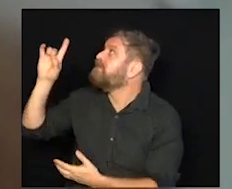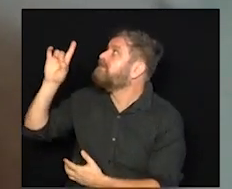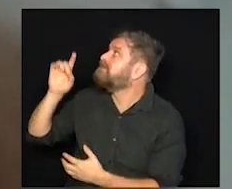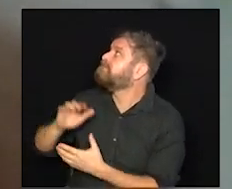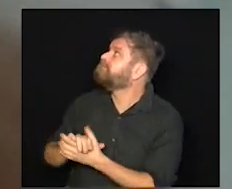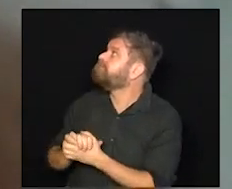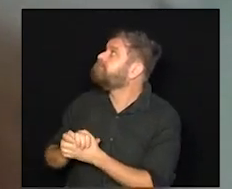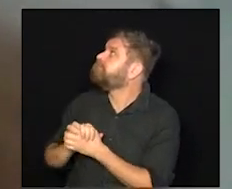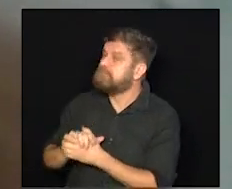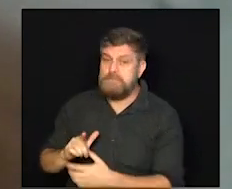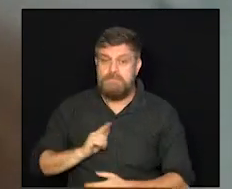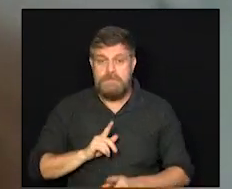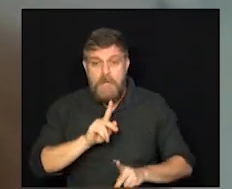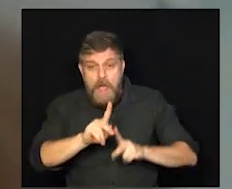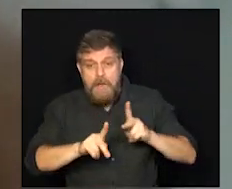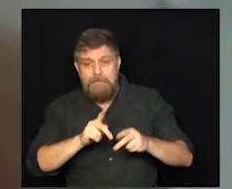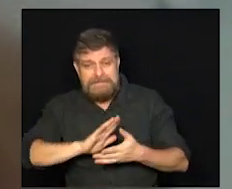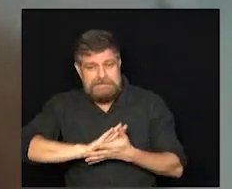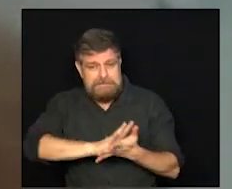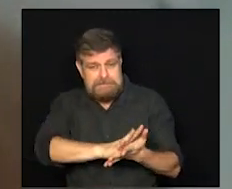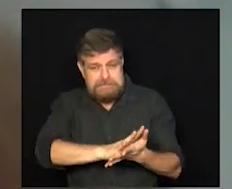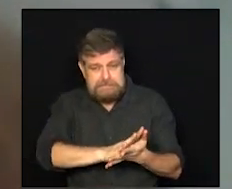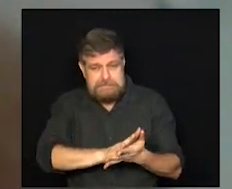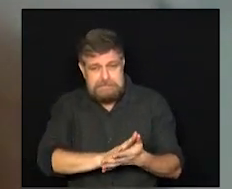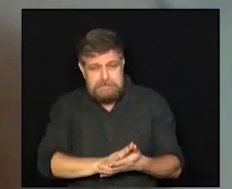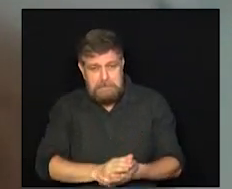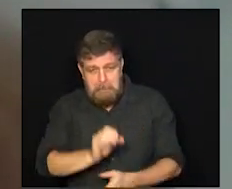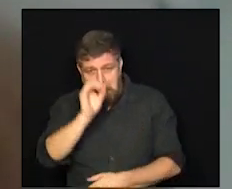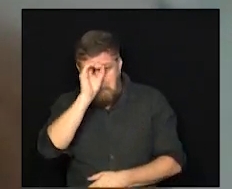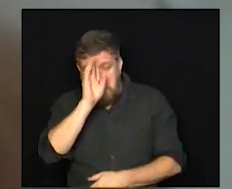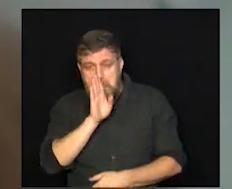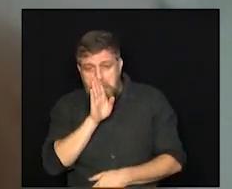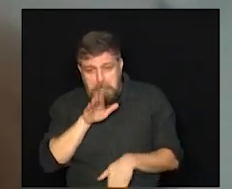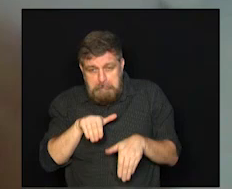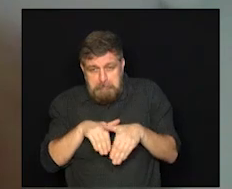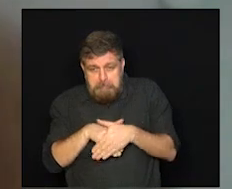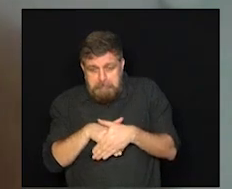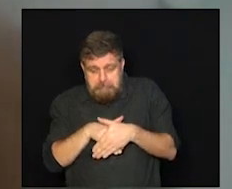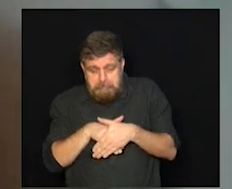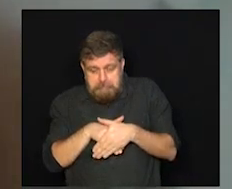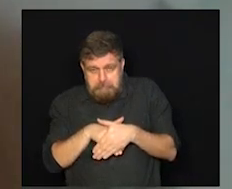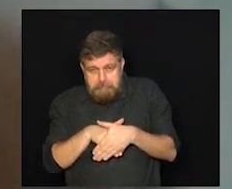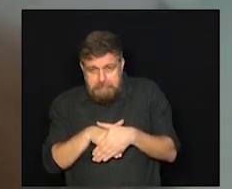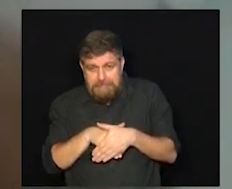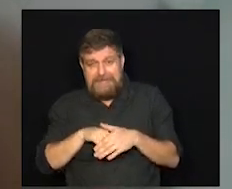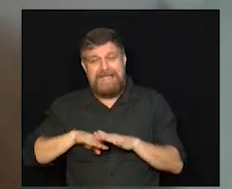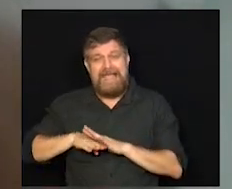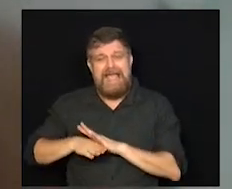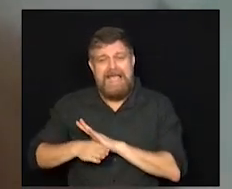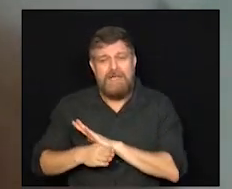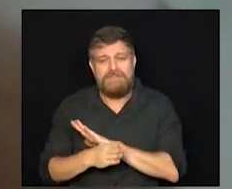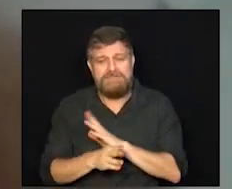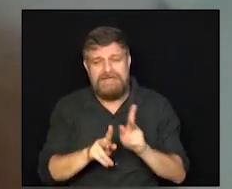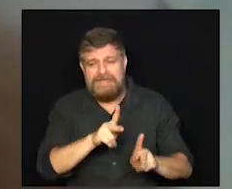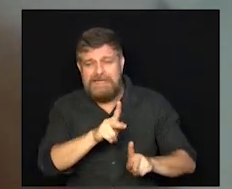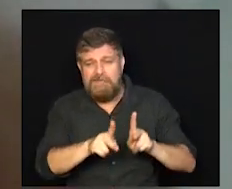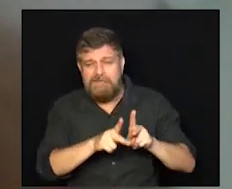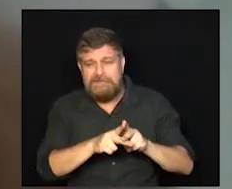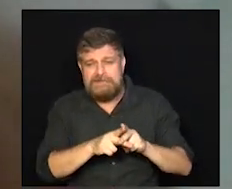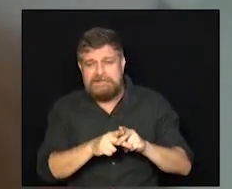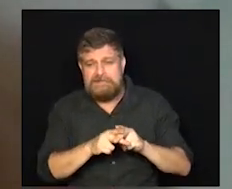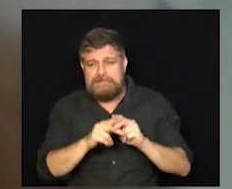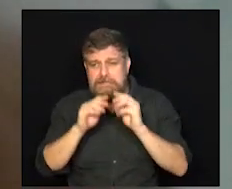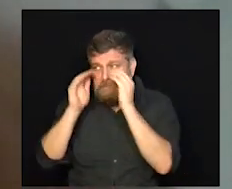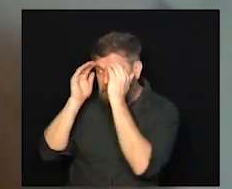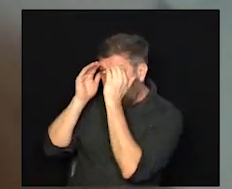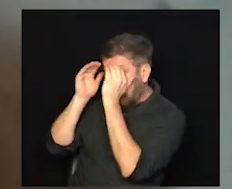uma população ela é oprimida a não pensar, ela não exige, não é? Ela é acostumada a fazer aquilo. Então,